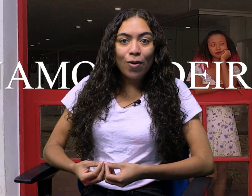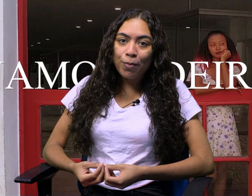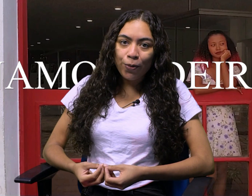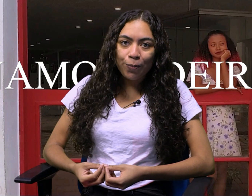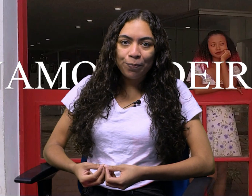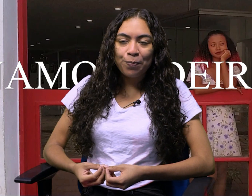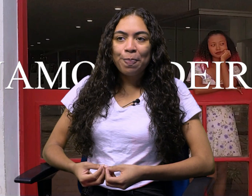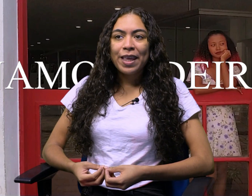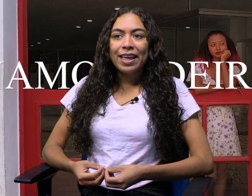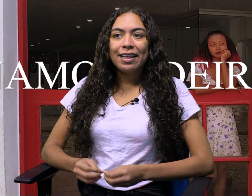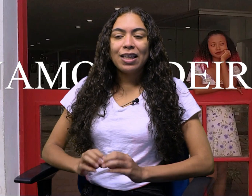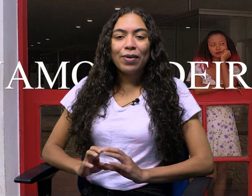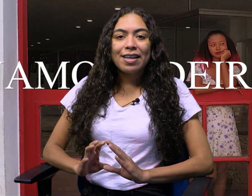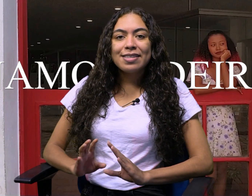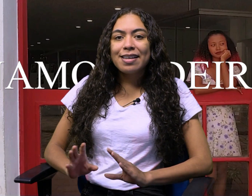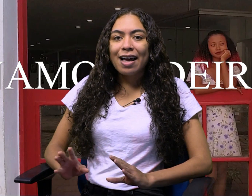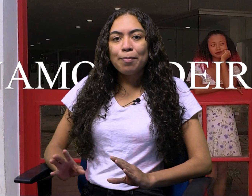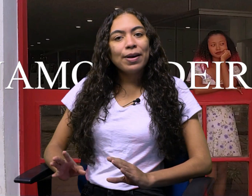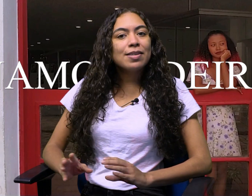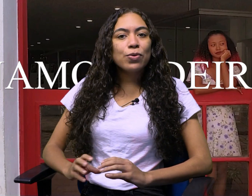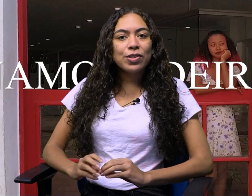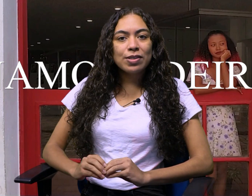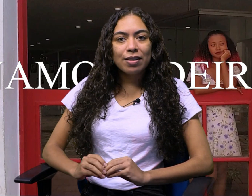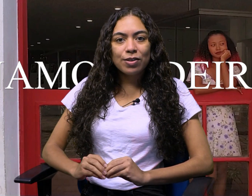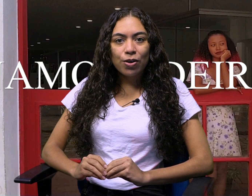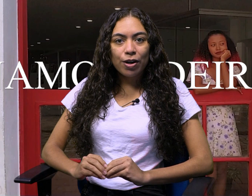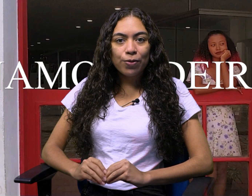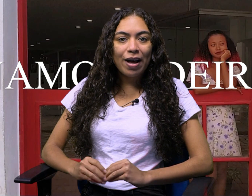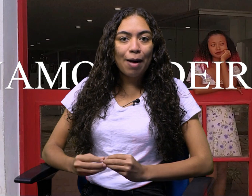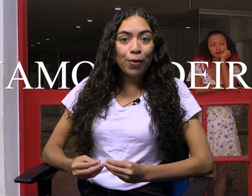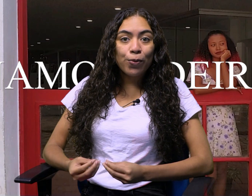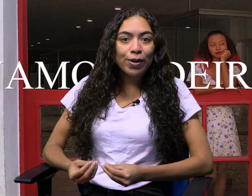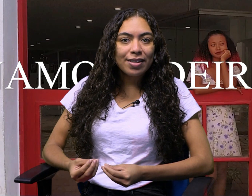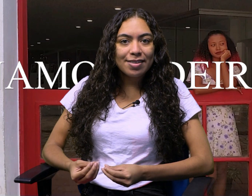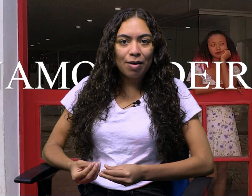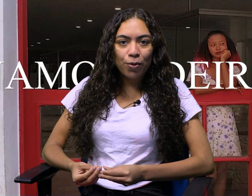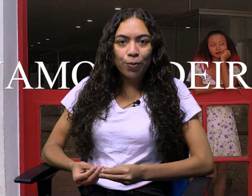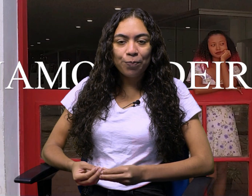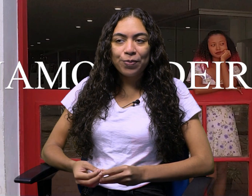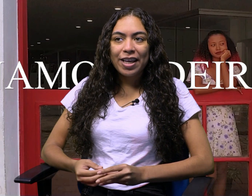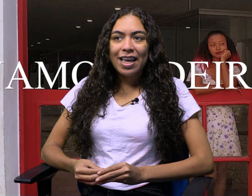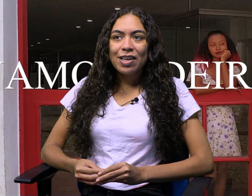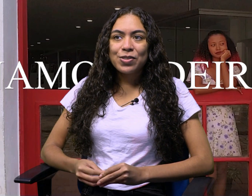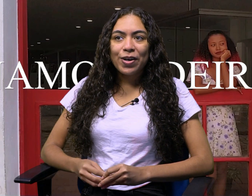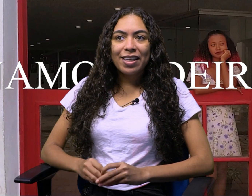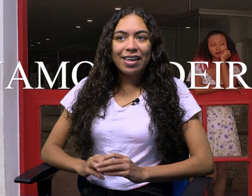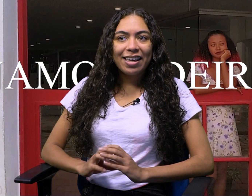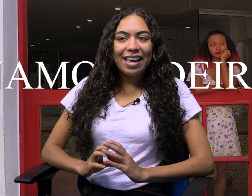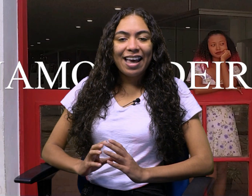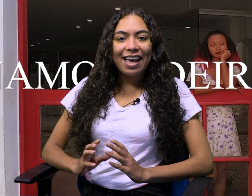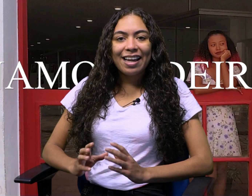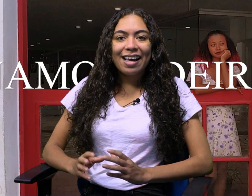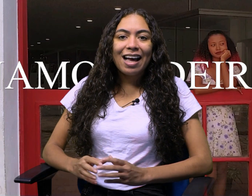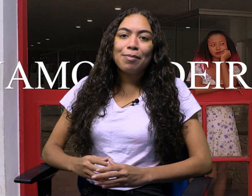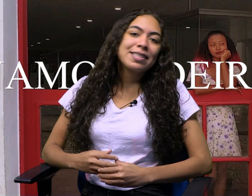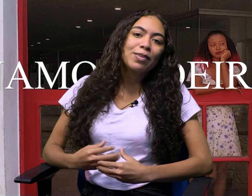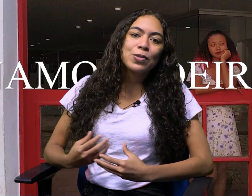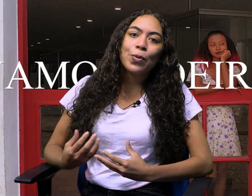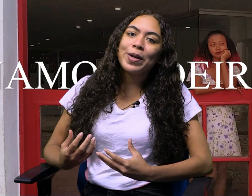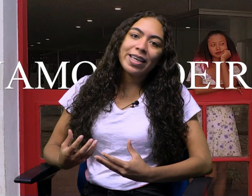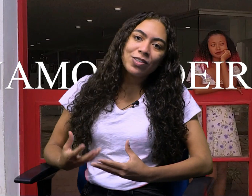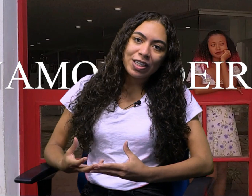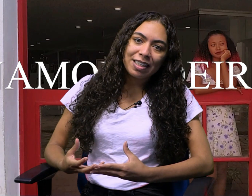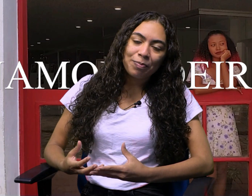ele um amor. Então ela sai pelas ruas do Centro Histórico à procura desse amor. Só que ela acaba